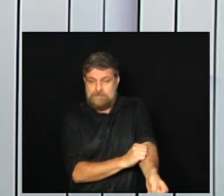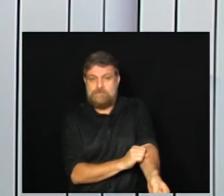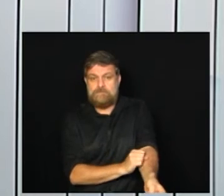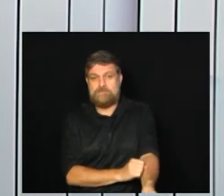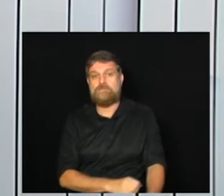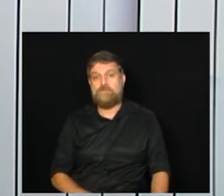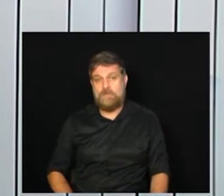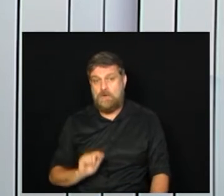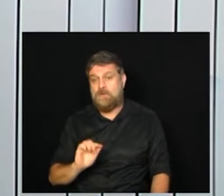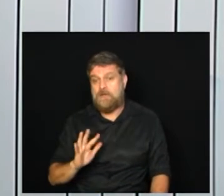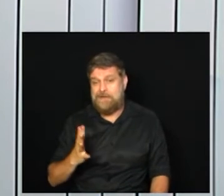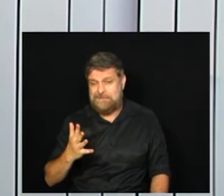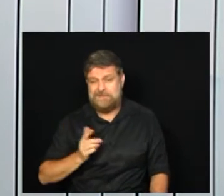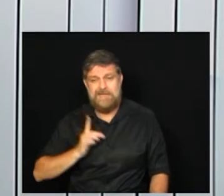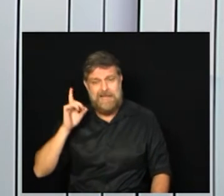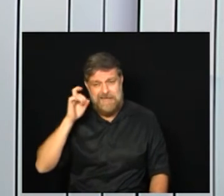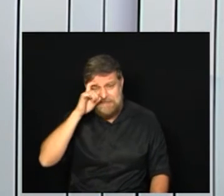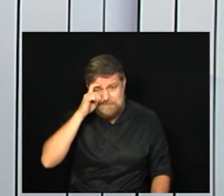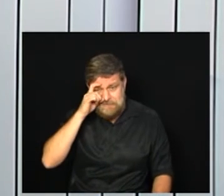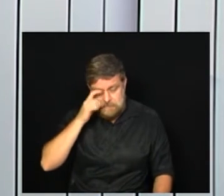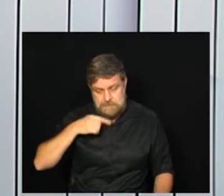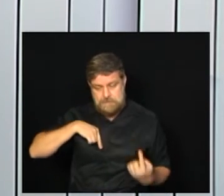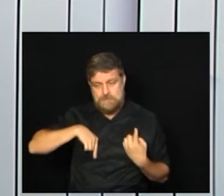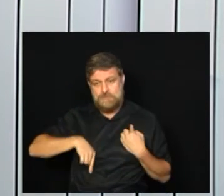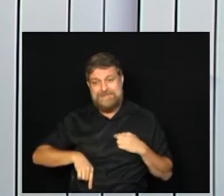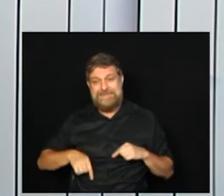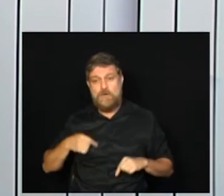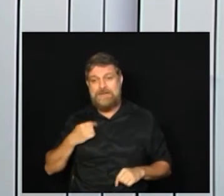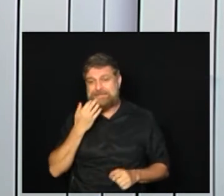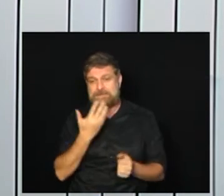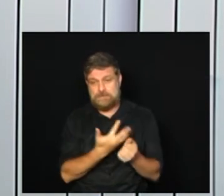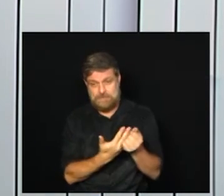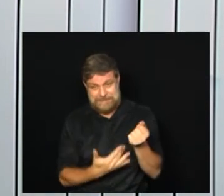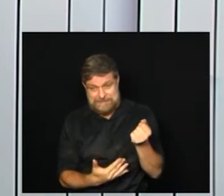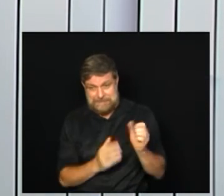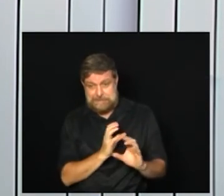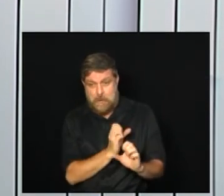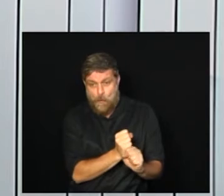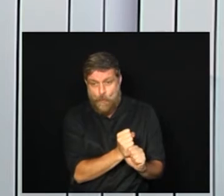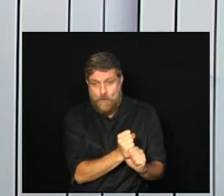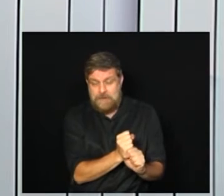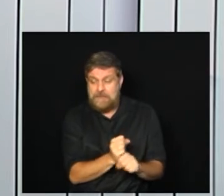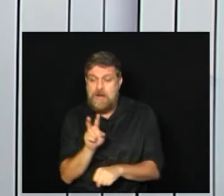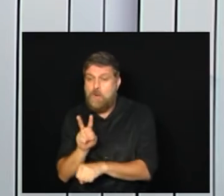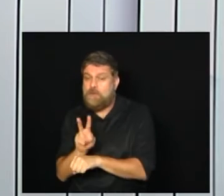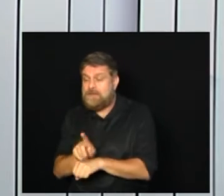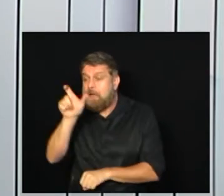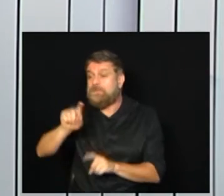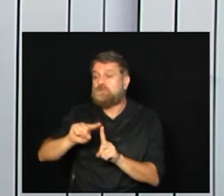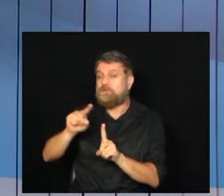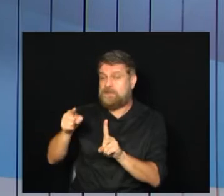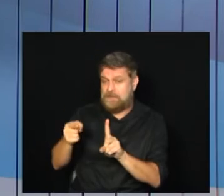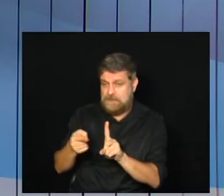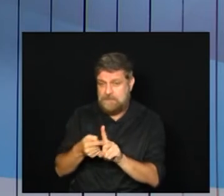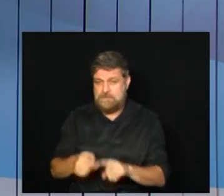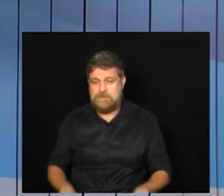visam ajudar as moradias tornarem-se mais dignas, saudáveis e confortáveis. Trata-se de um